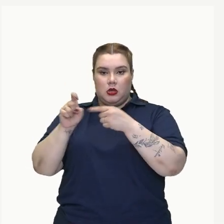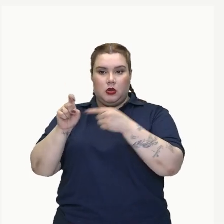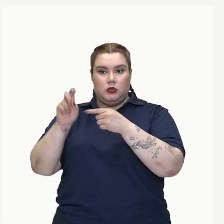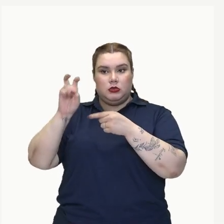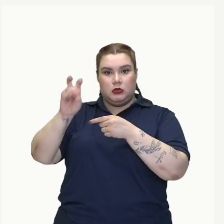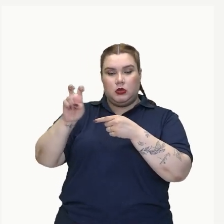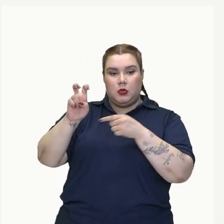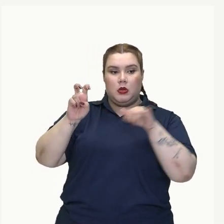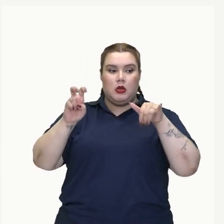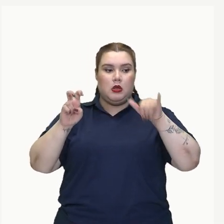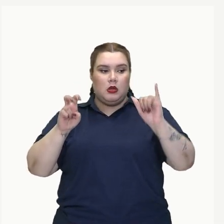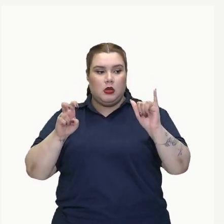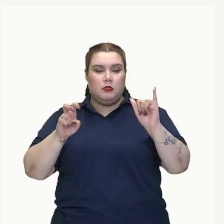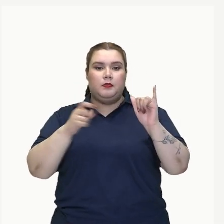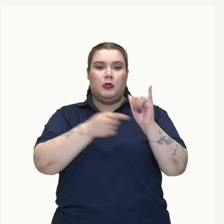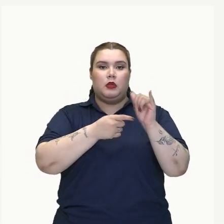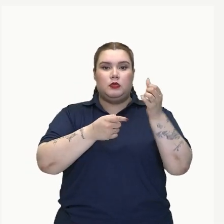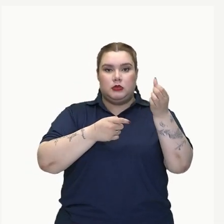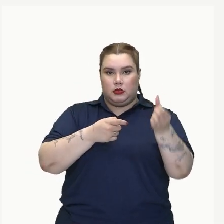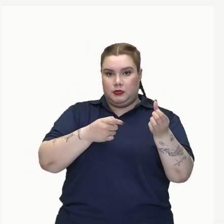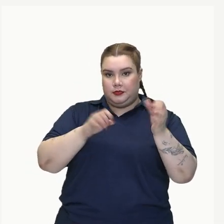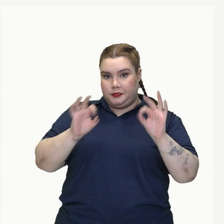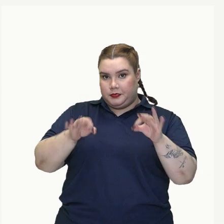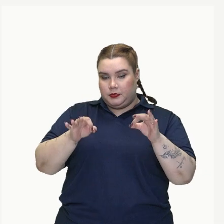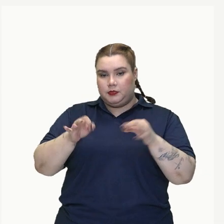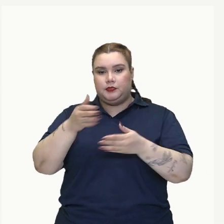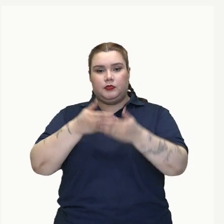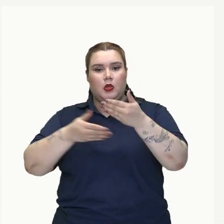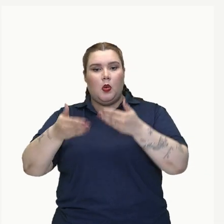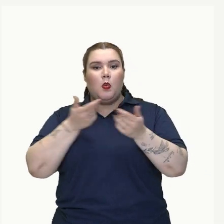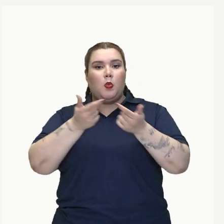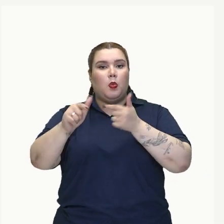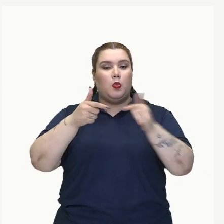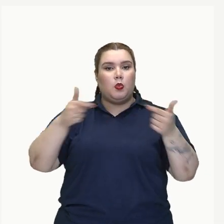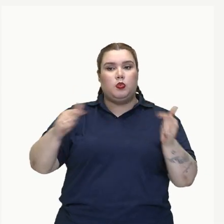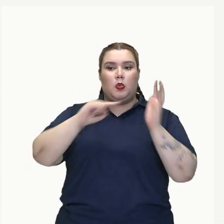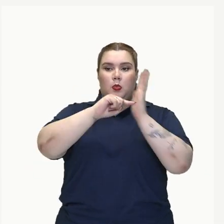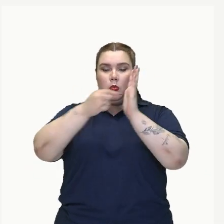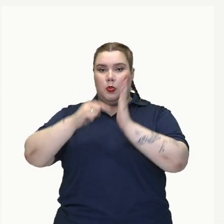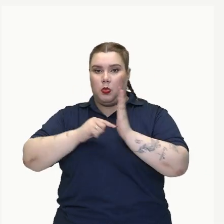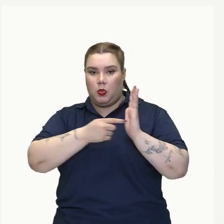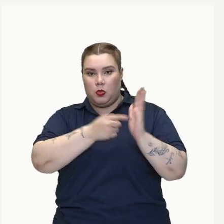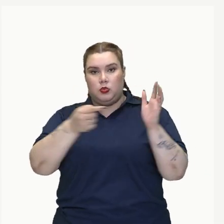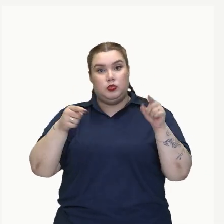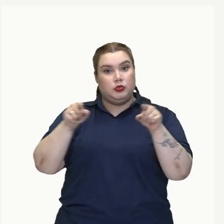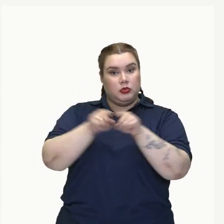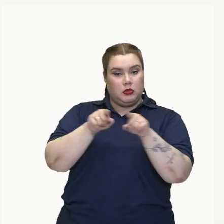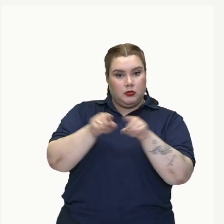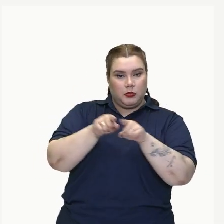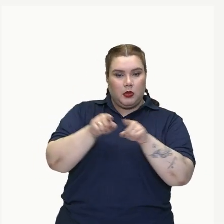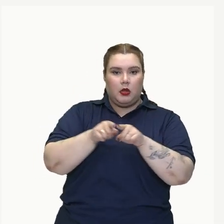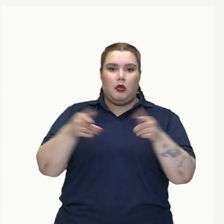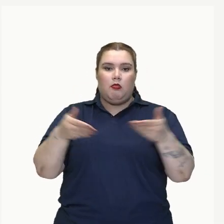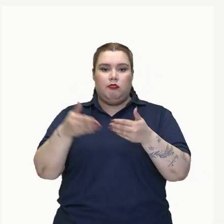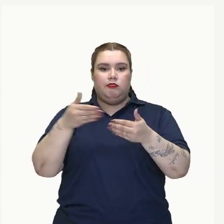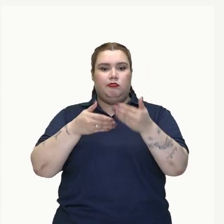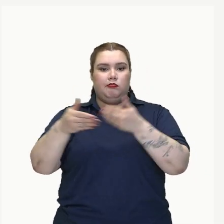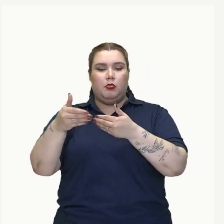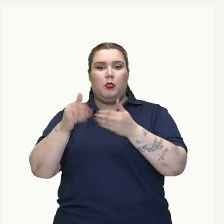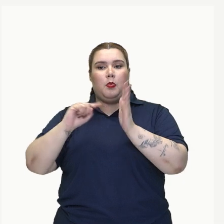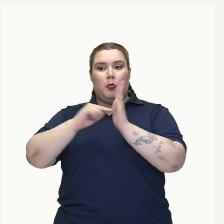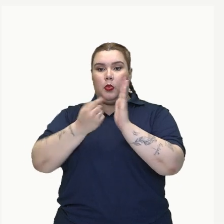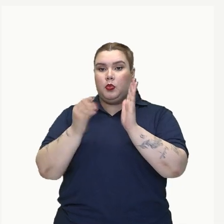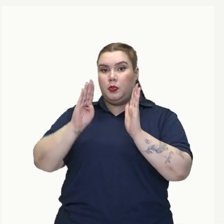igual a 6, tá bom? E a gente vai fazer isso para os demais pontos, tá bom? Vamos fazer a mesma coisa para o